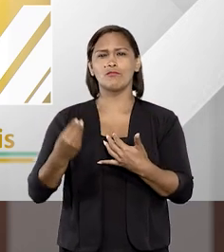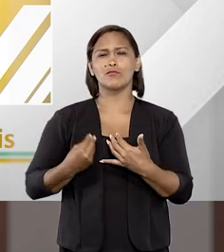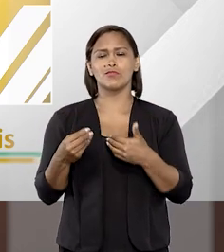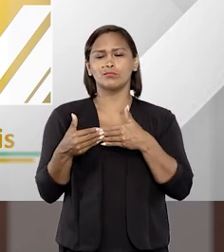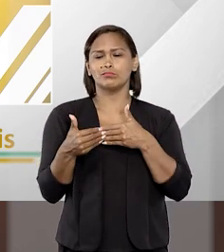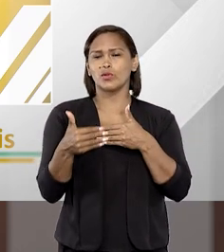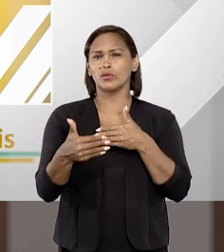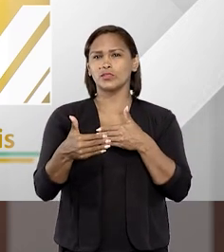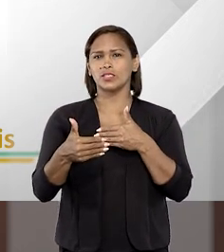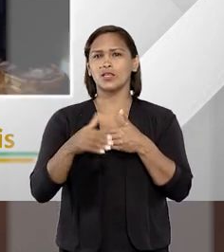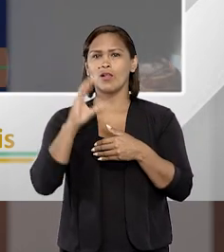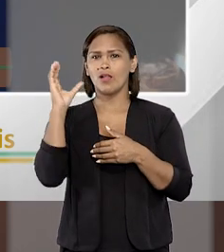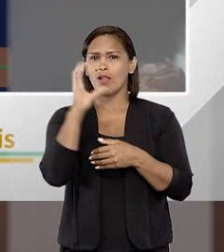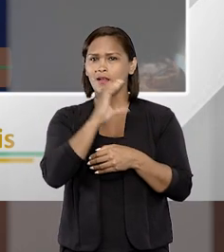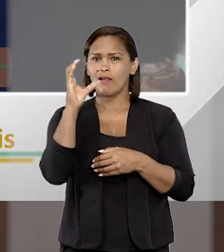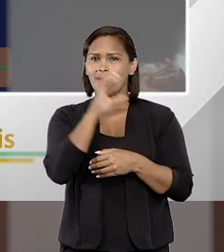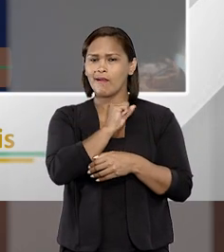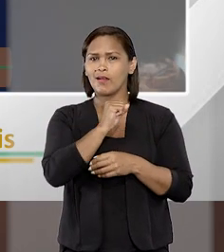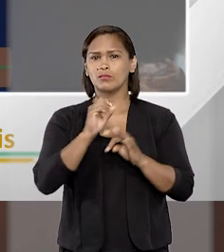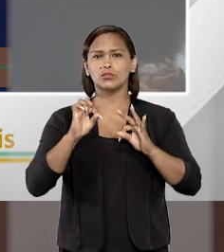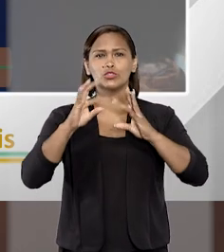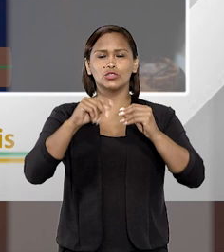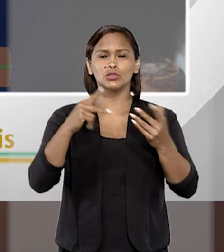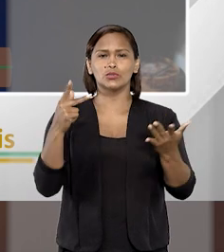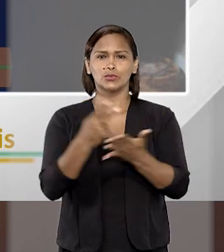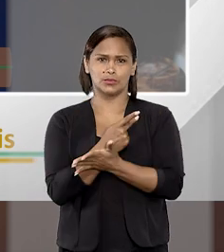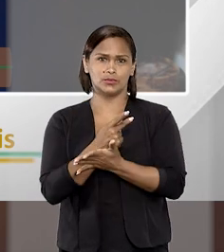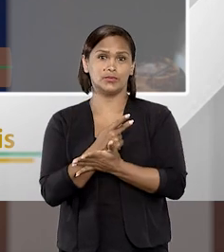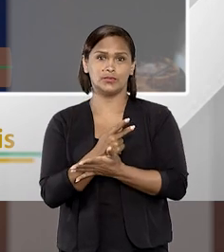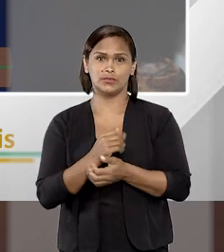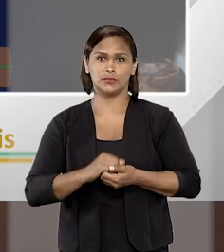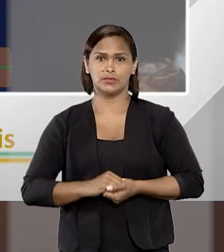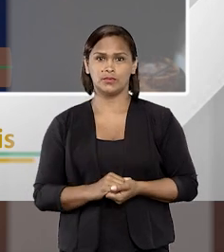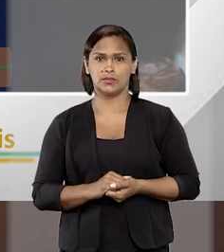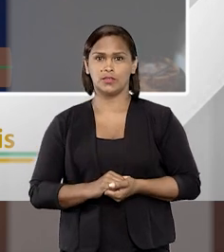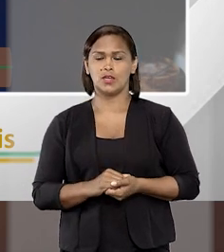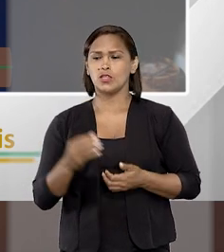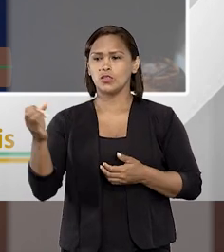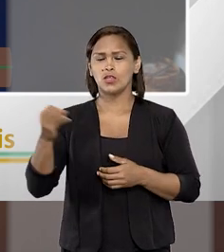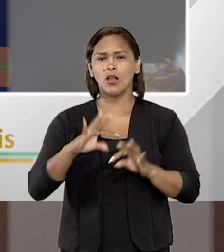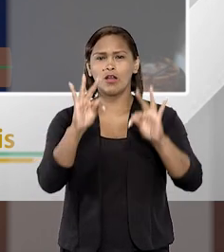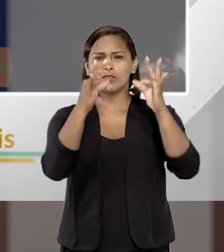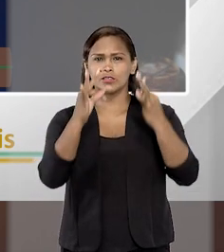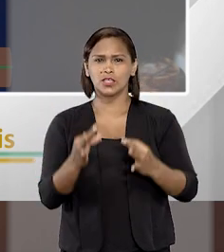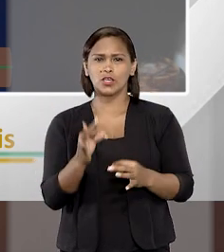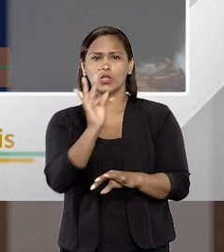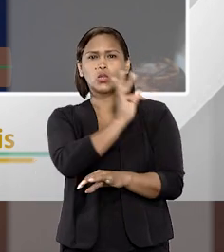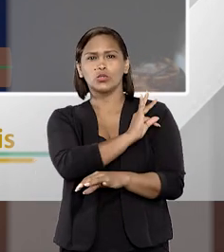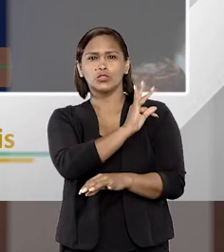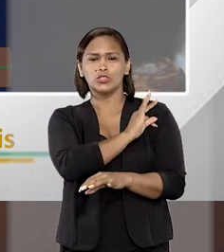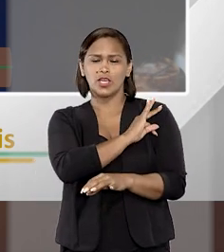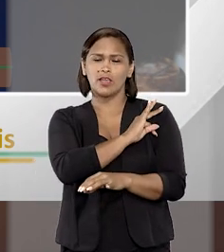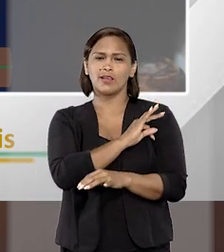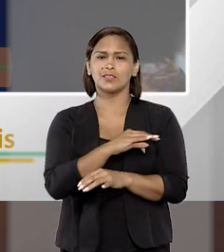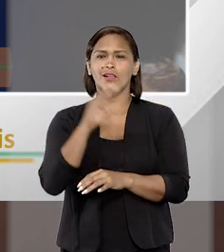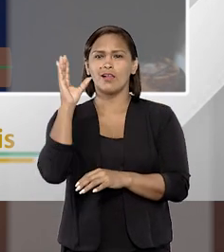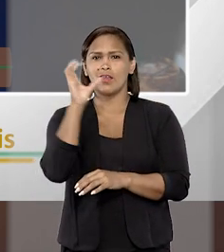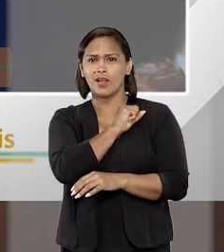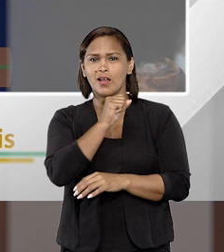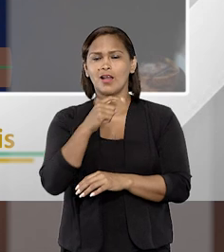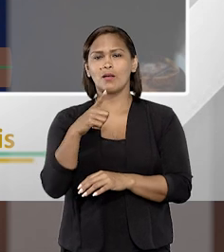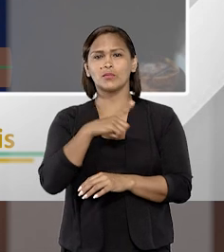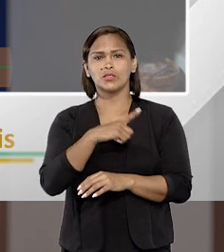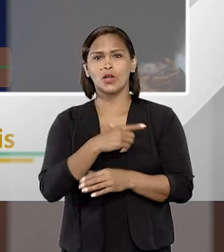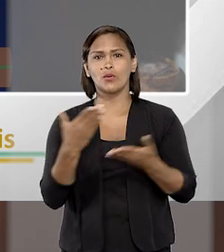processo muito acelerado né de novas tecnologias do Rio nós temos